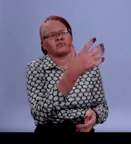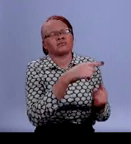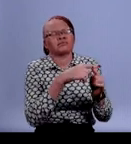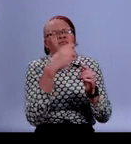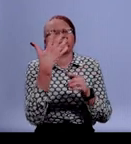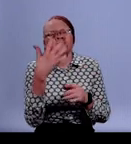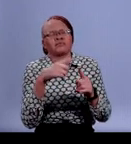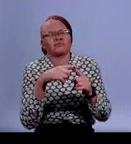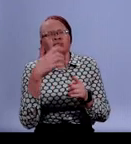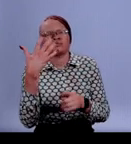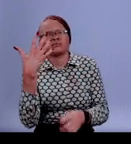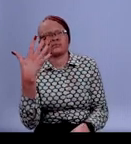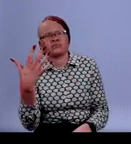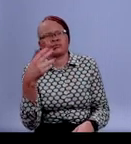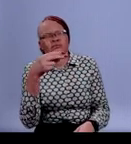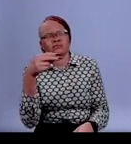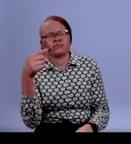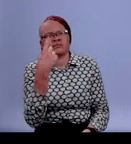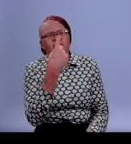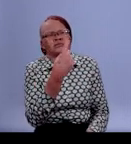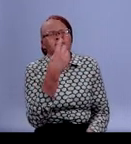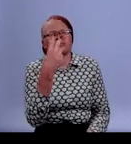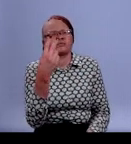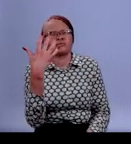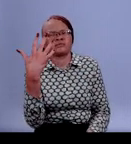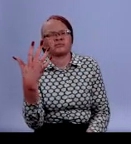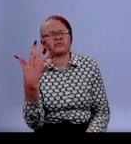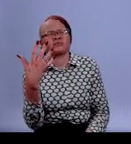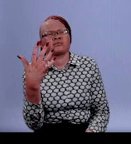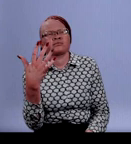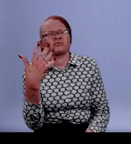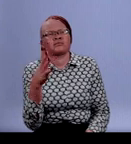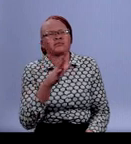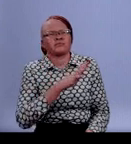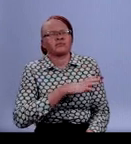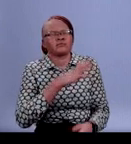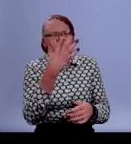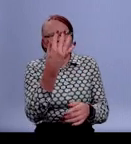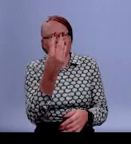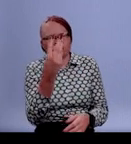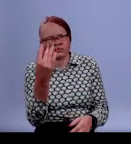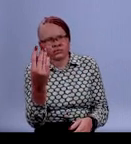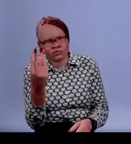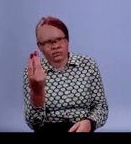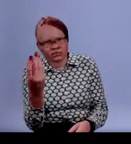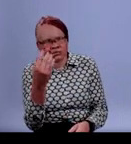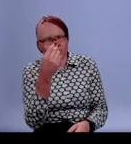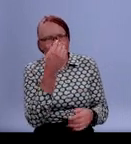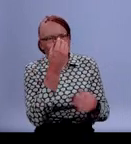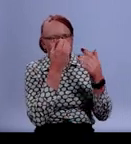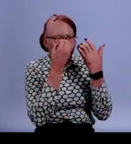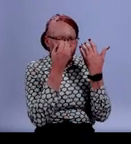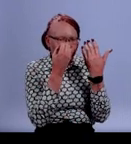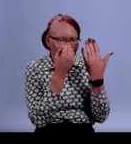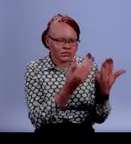cubo de 5 x 5 x 5 = 125 nós temos aqui os números 8